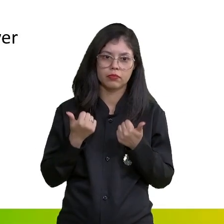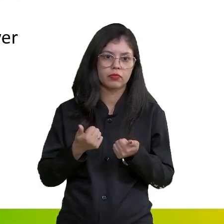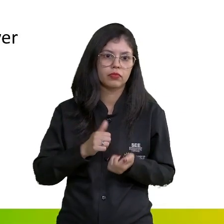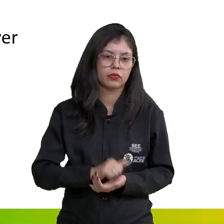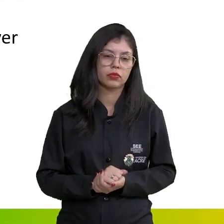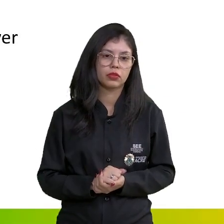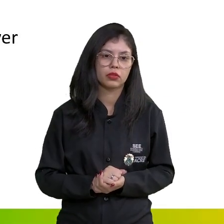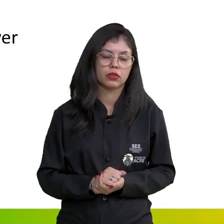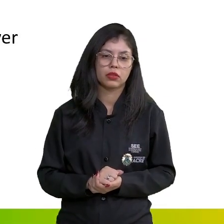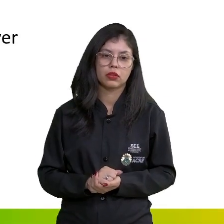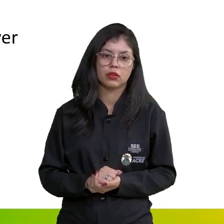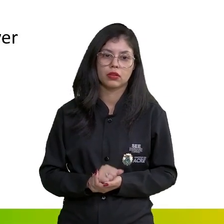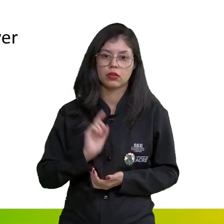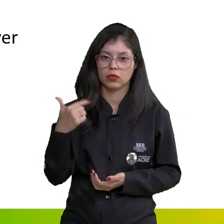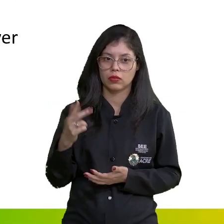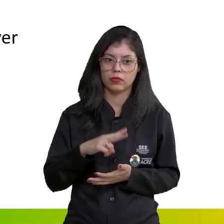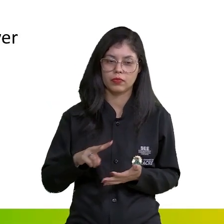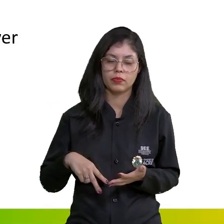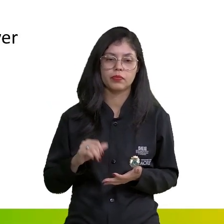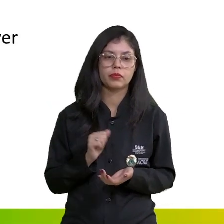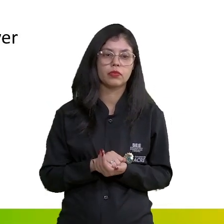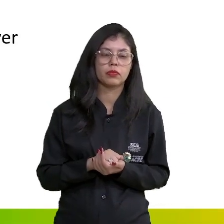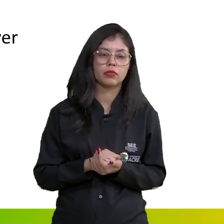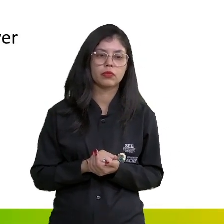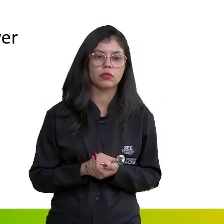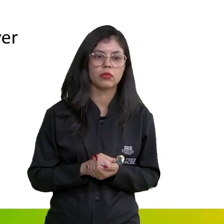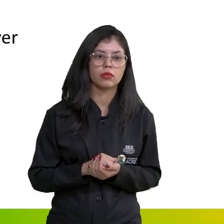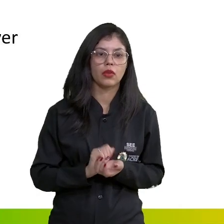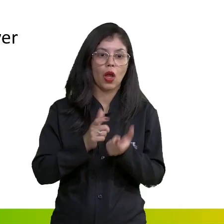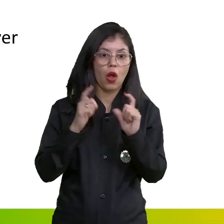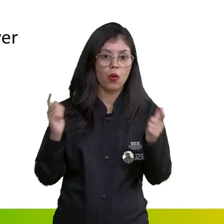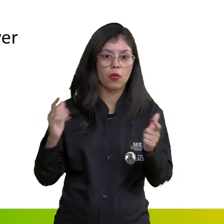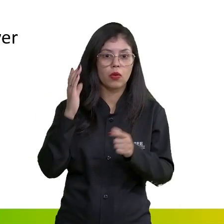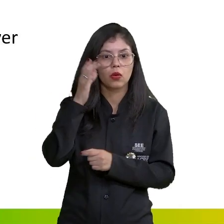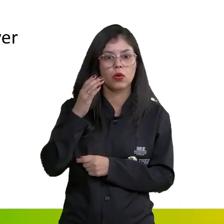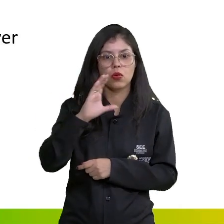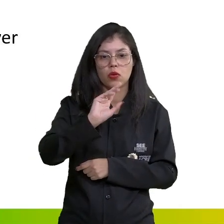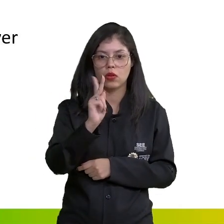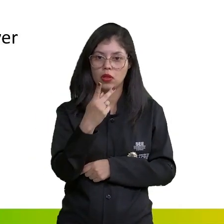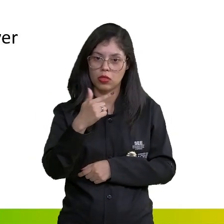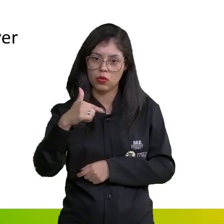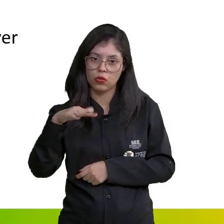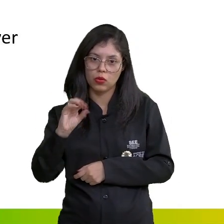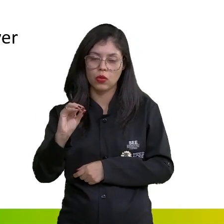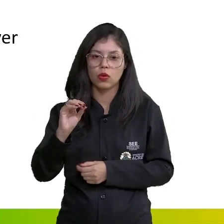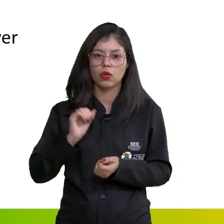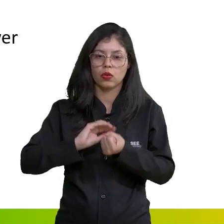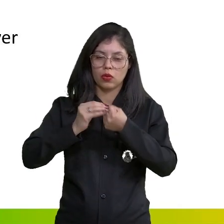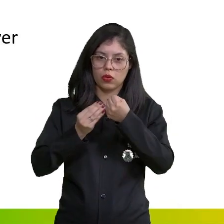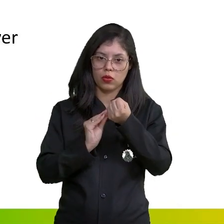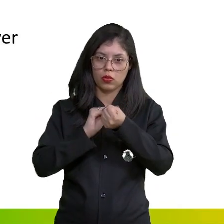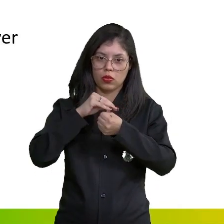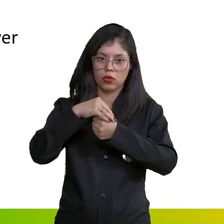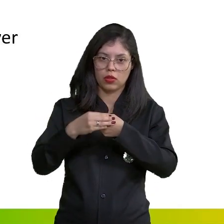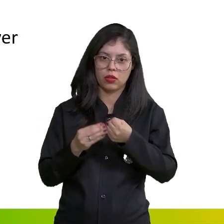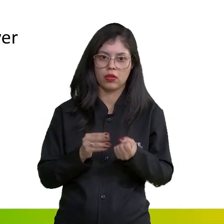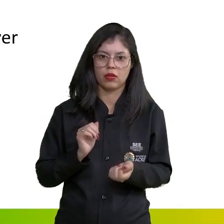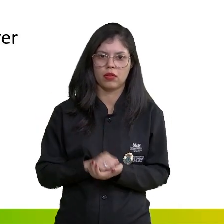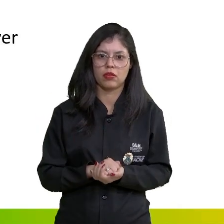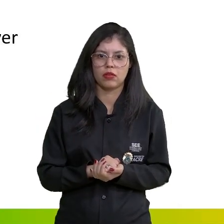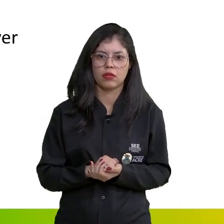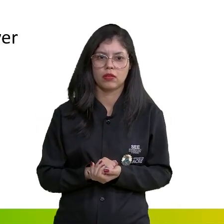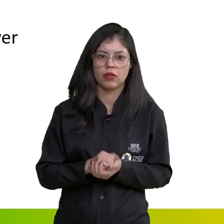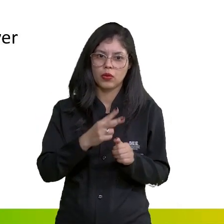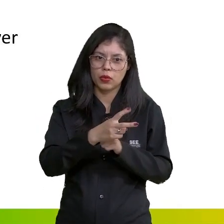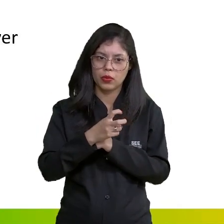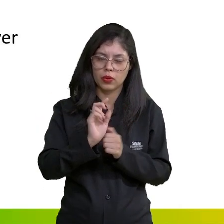aí. Vamos ler as outras alternativas. D. Aumentar a concentração atmosférica de água, né, vapor de